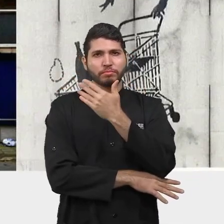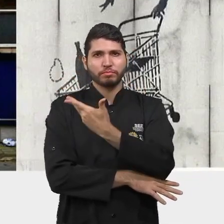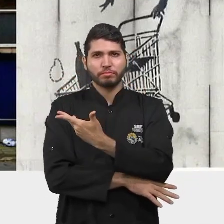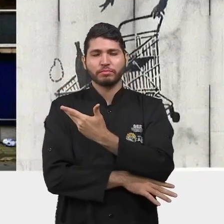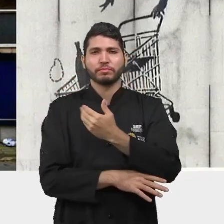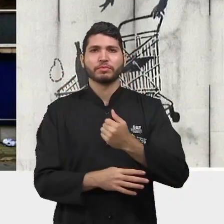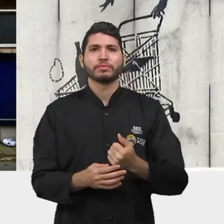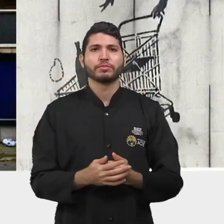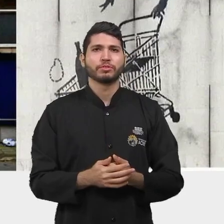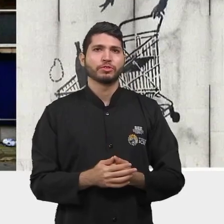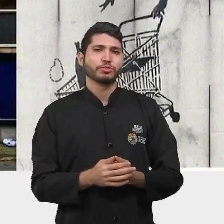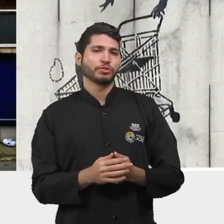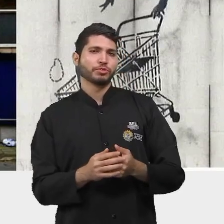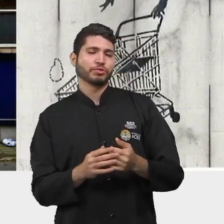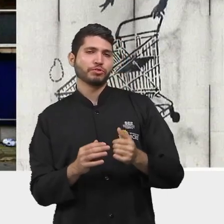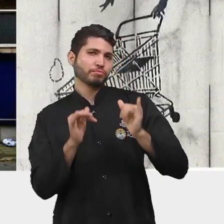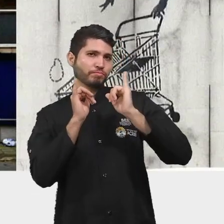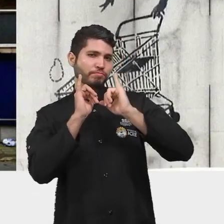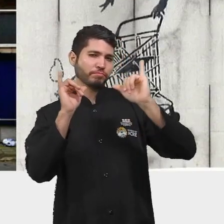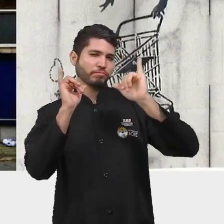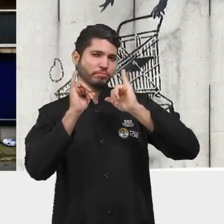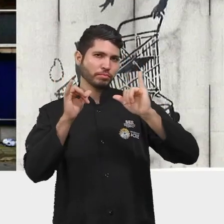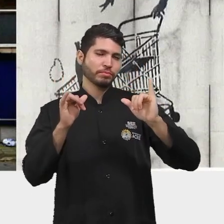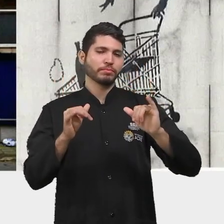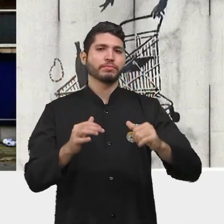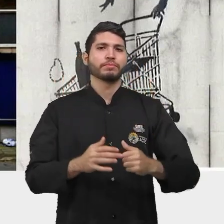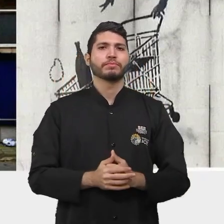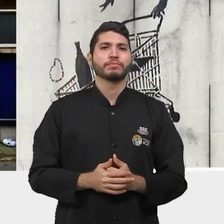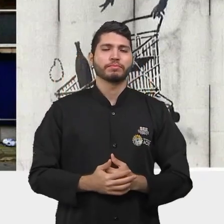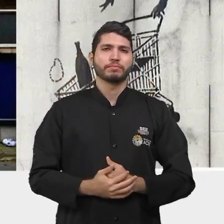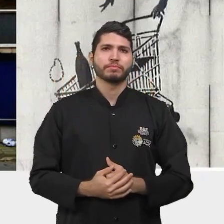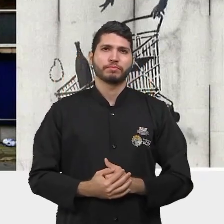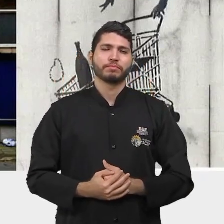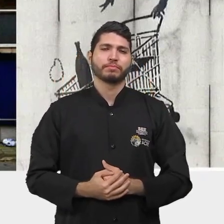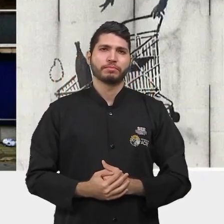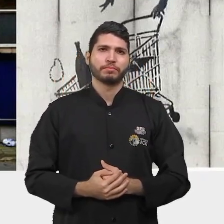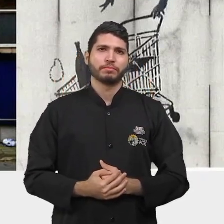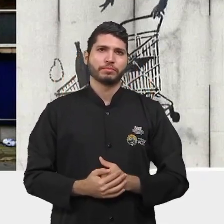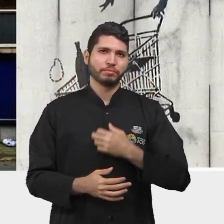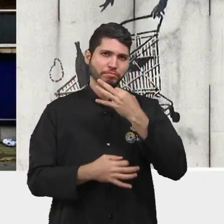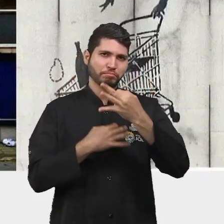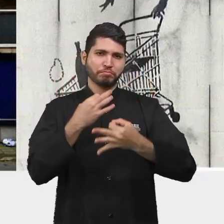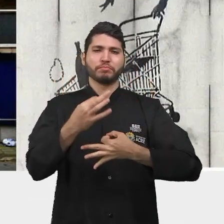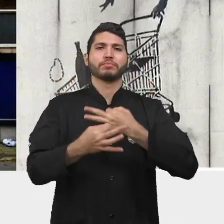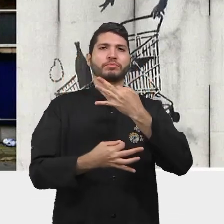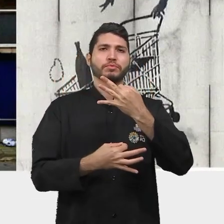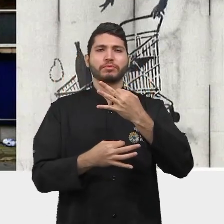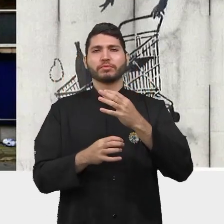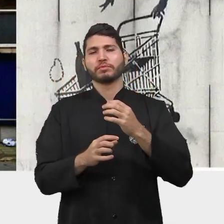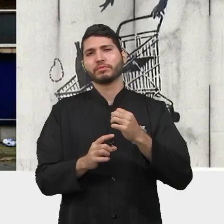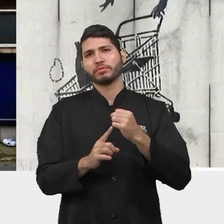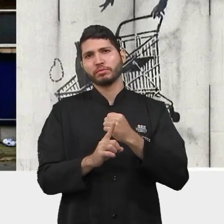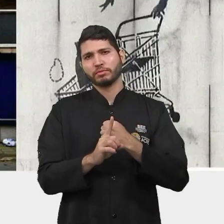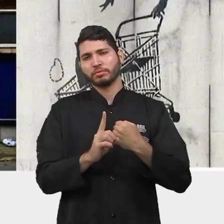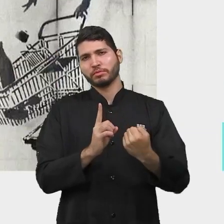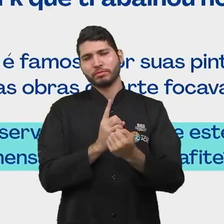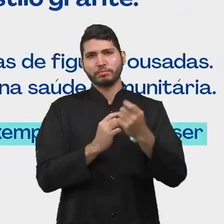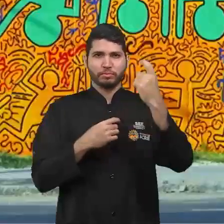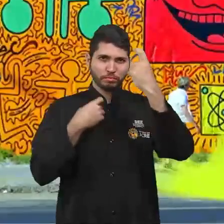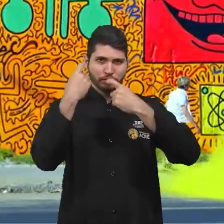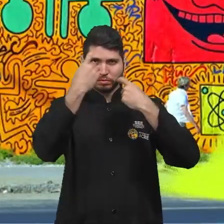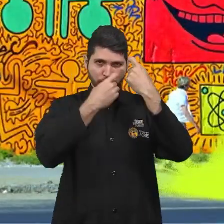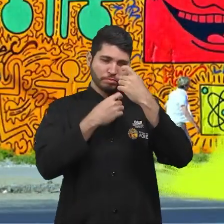que o grafite traz, tá bom? Essa questão social mesmo, a preocupação com o meio ambiente aí.